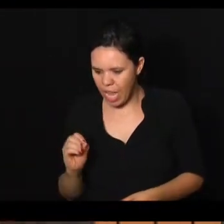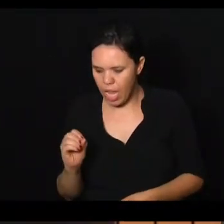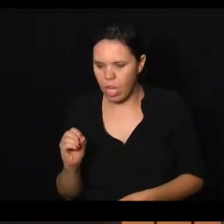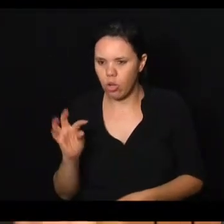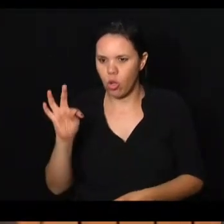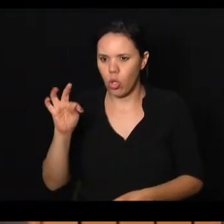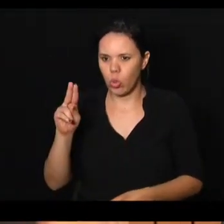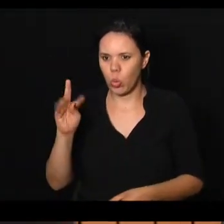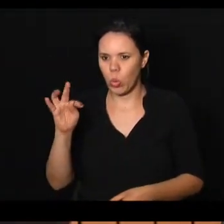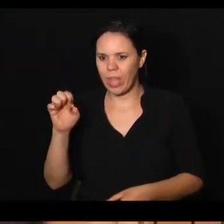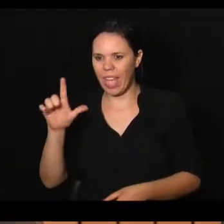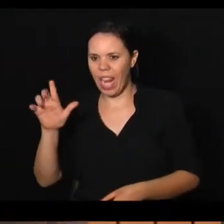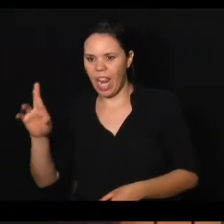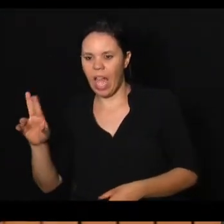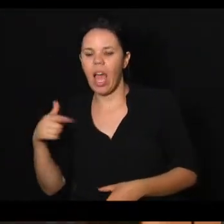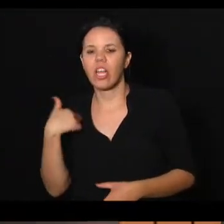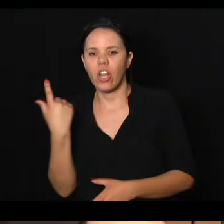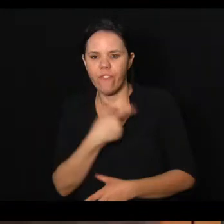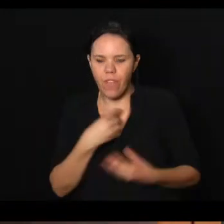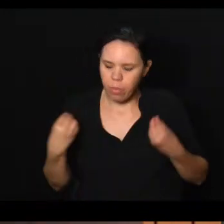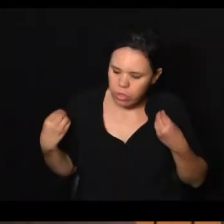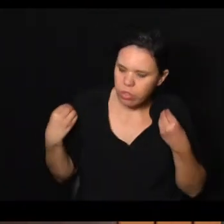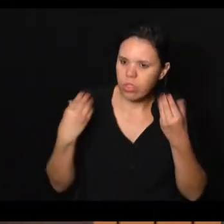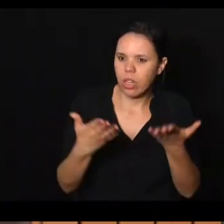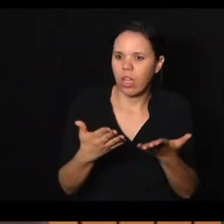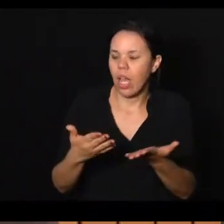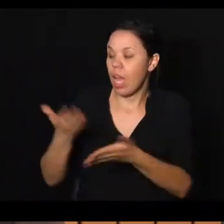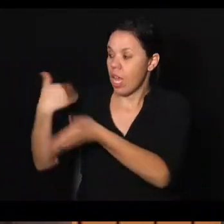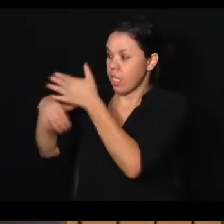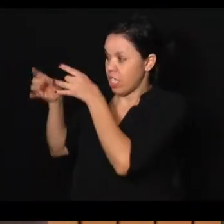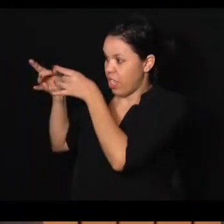abandonados. Nós vamos atrás desses carros.